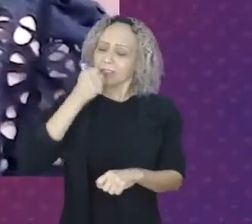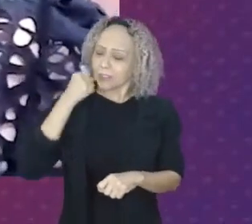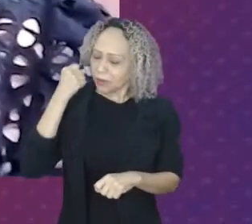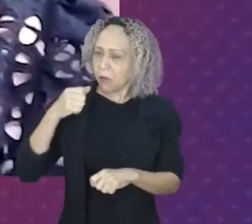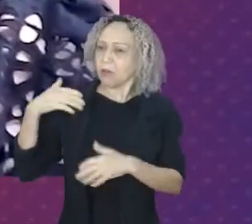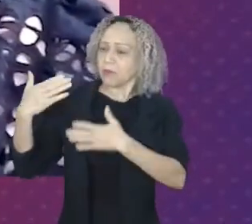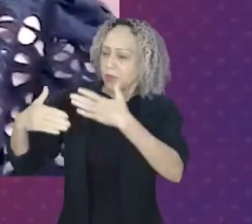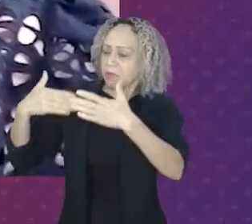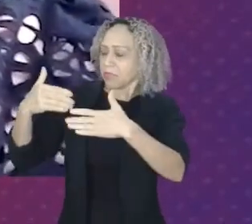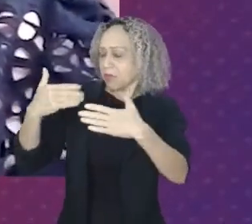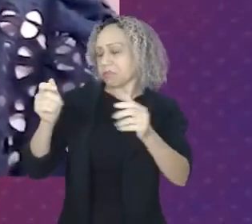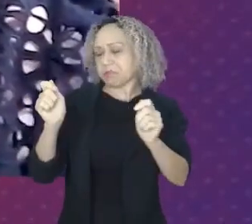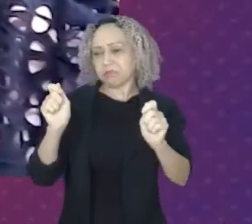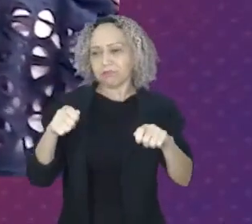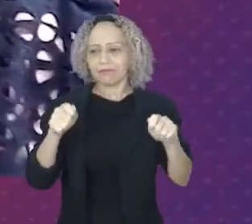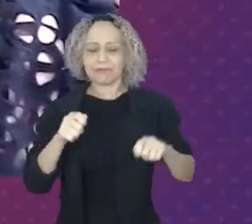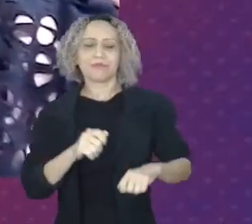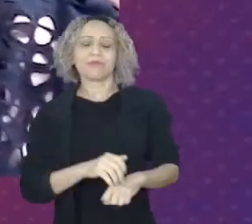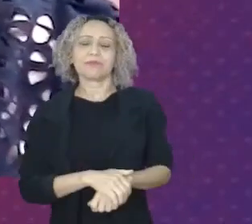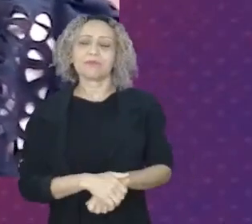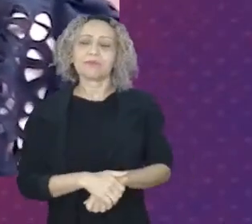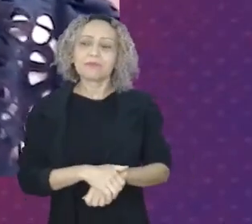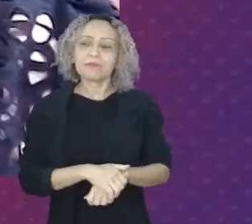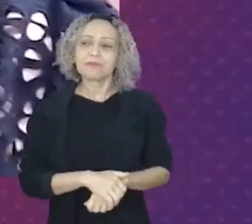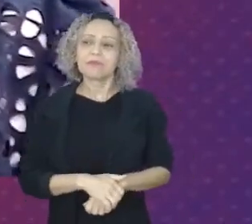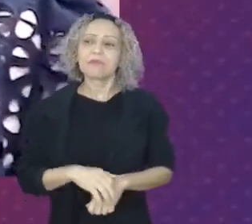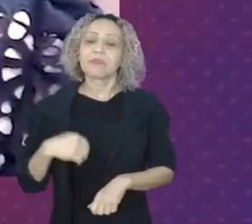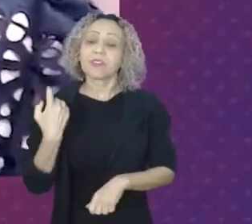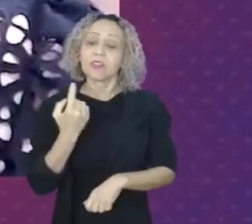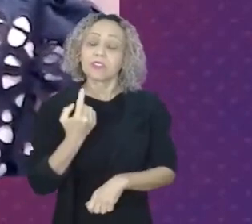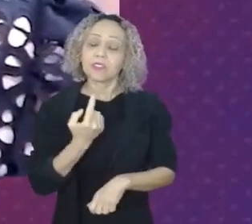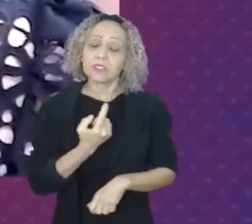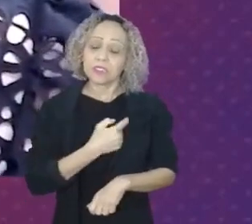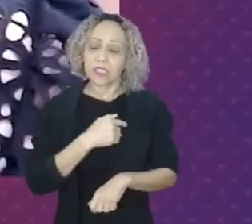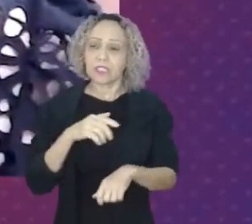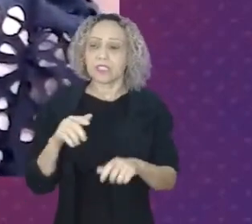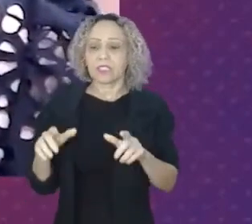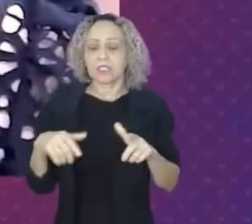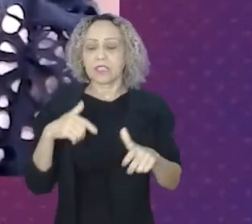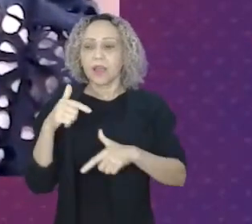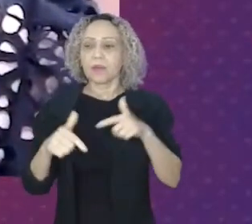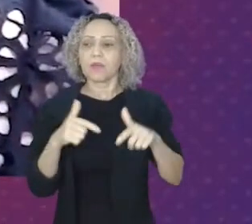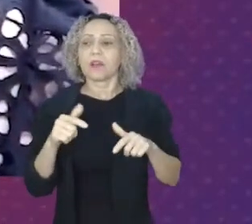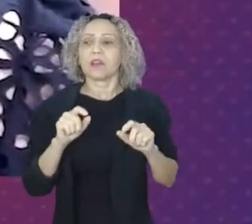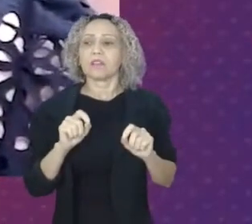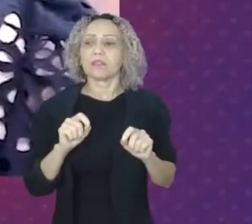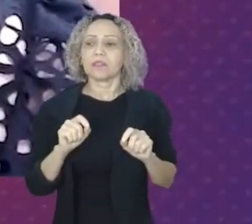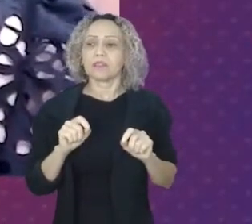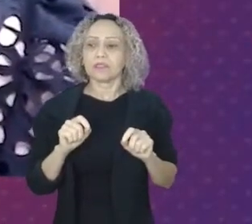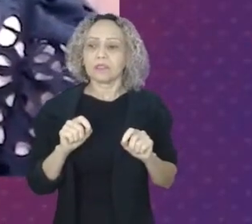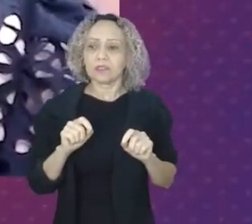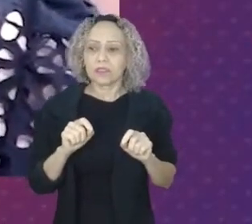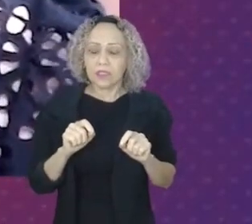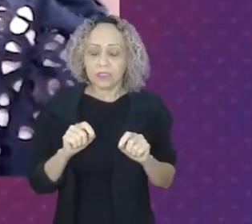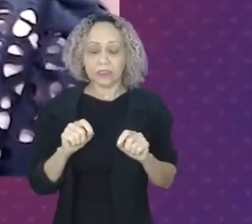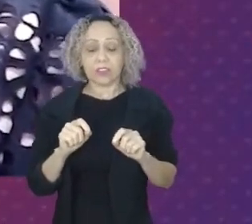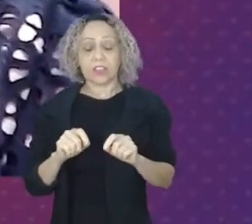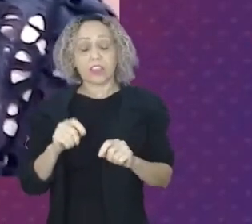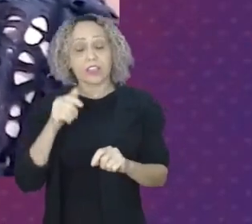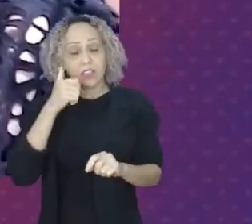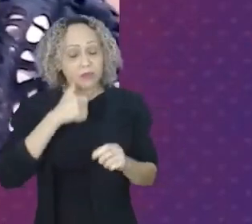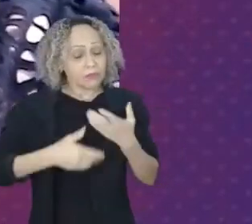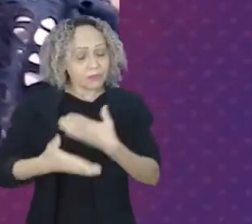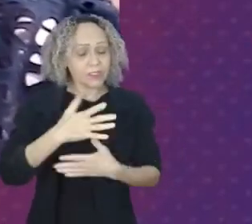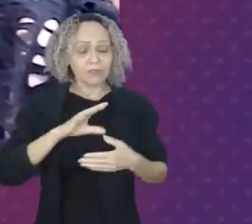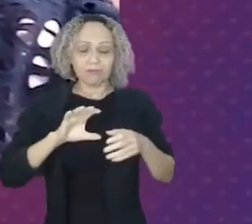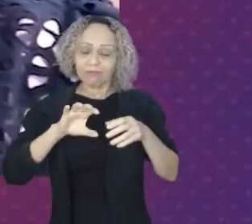eleição seguinte, dar conta da gente, nesse trabalho articulado, ser o resultado da